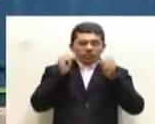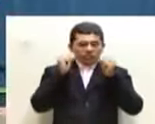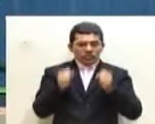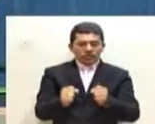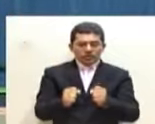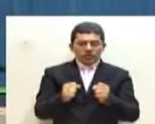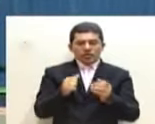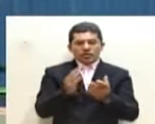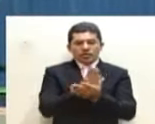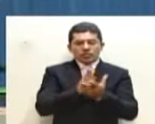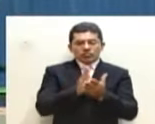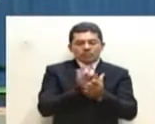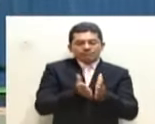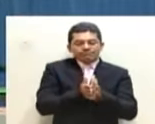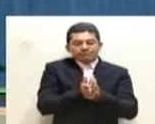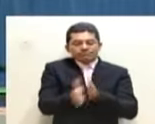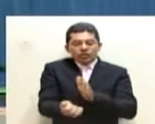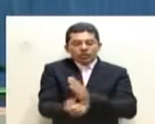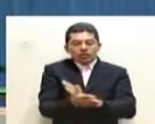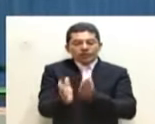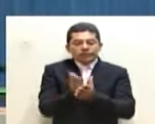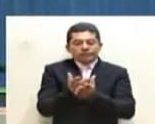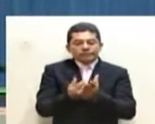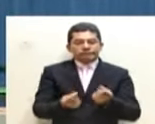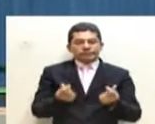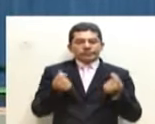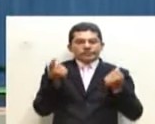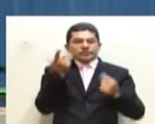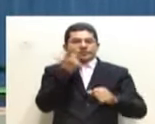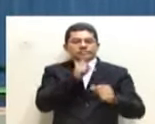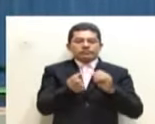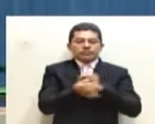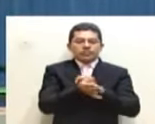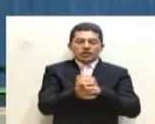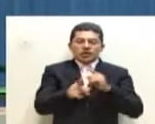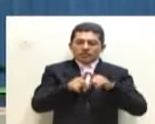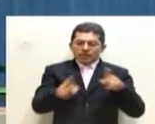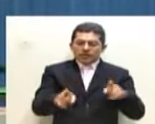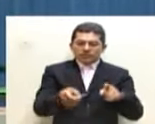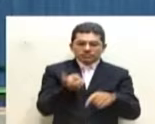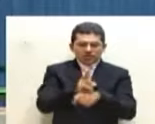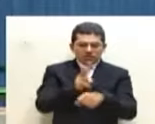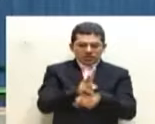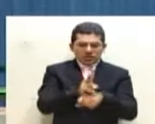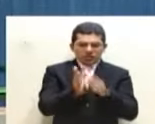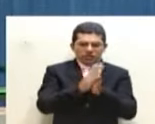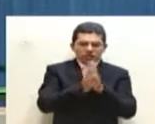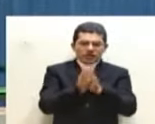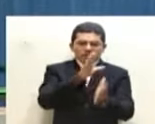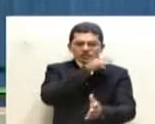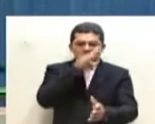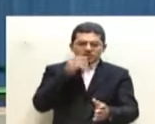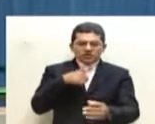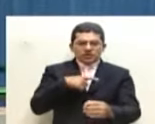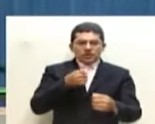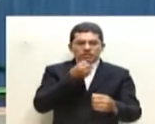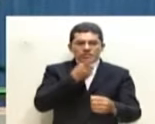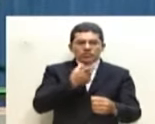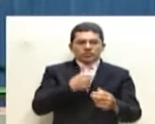desvios, o enriquecer. Manter inteira a boneca de criança talvez devesse